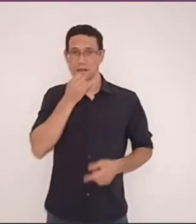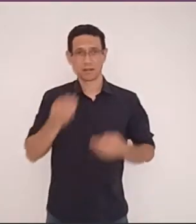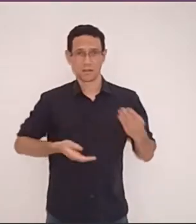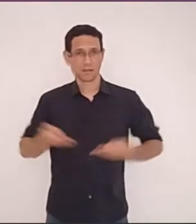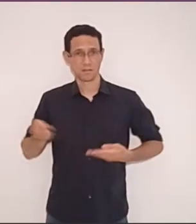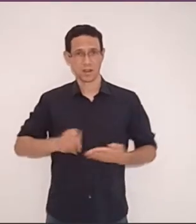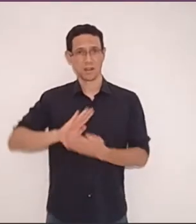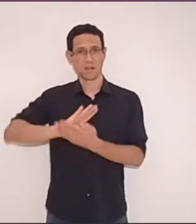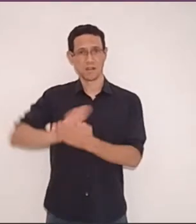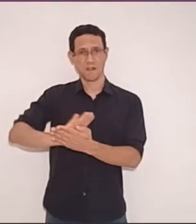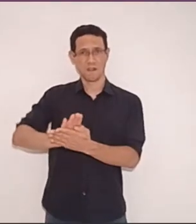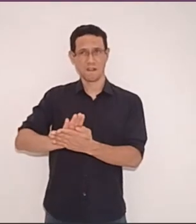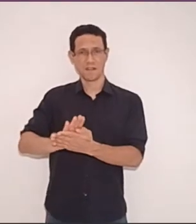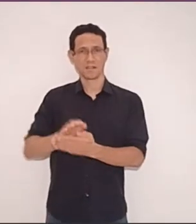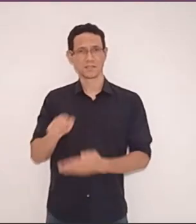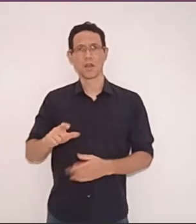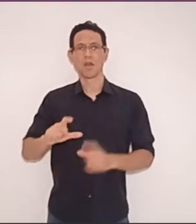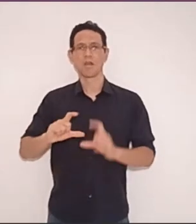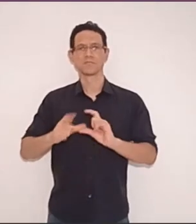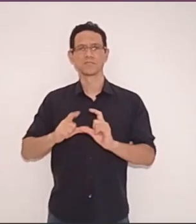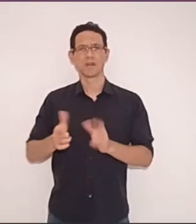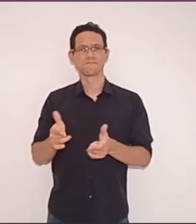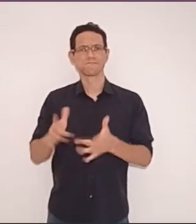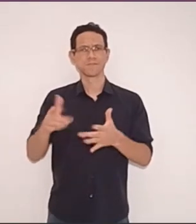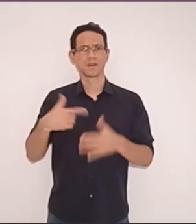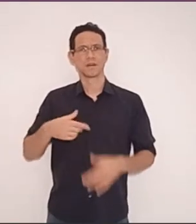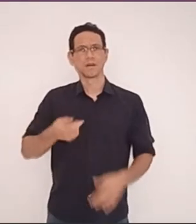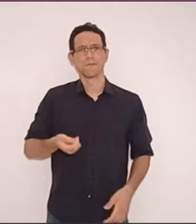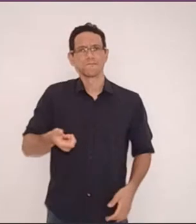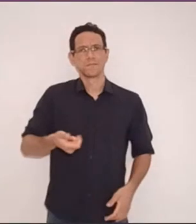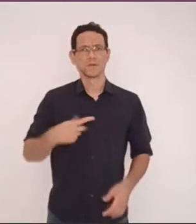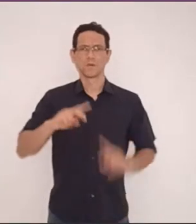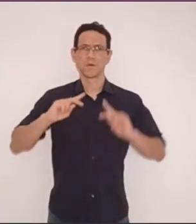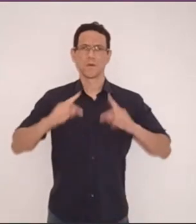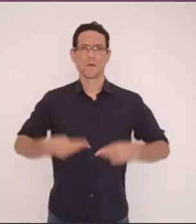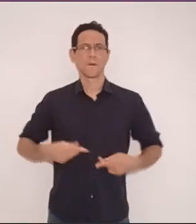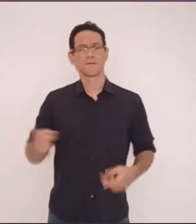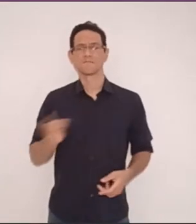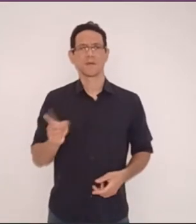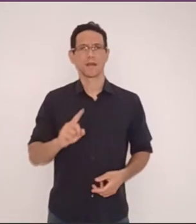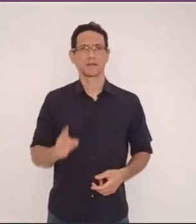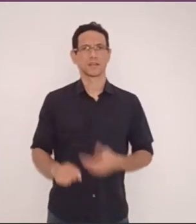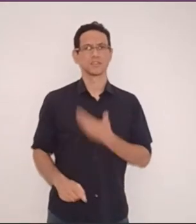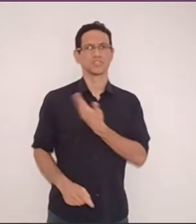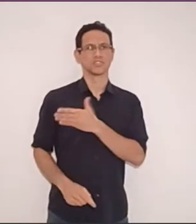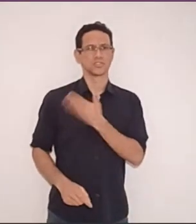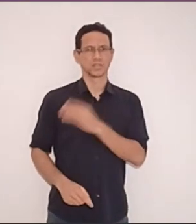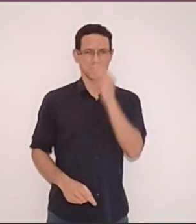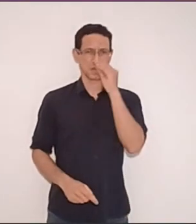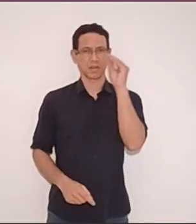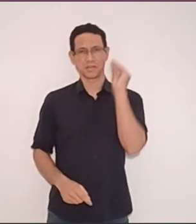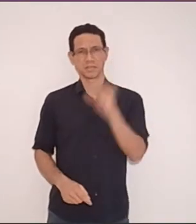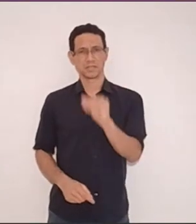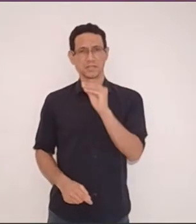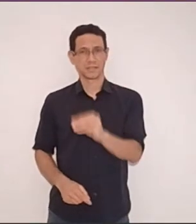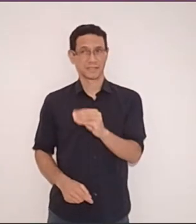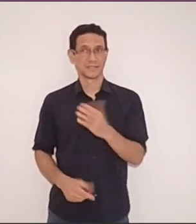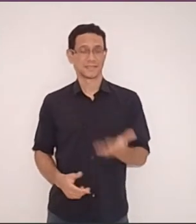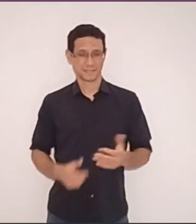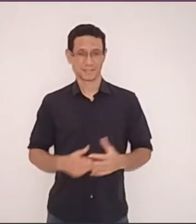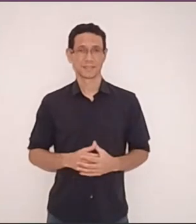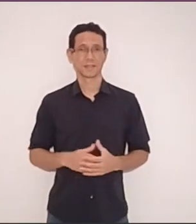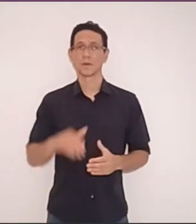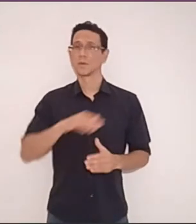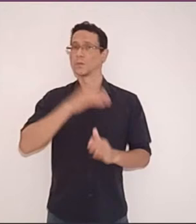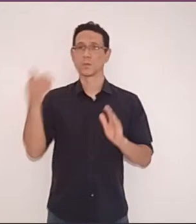o objeto da consulta foi semana eles humanidade atrações justamente isso